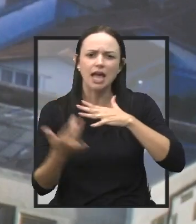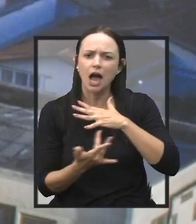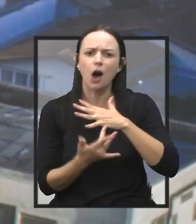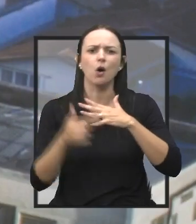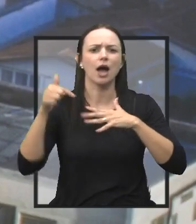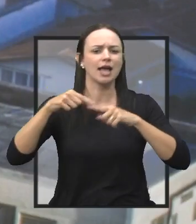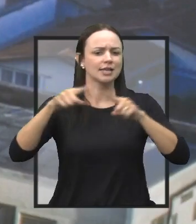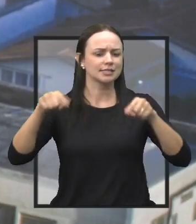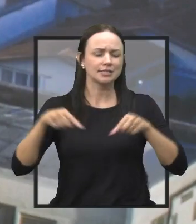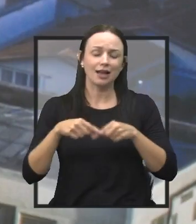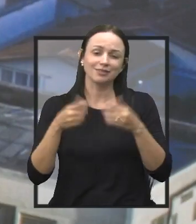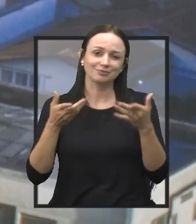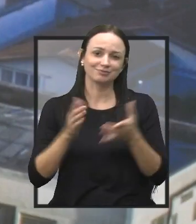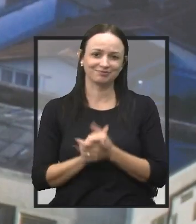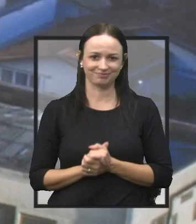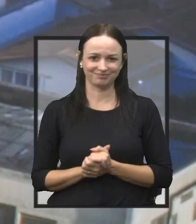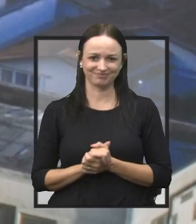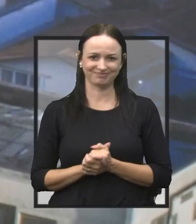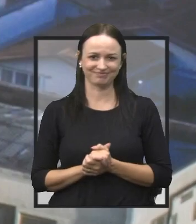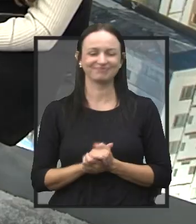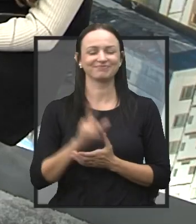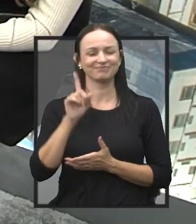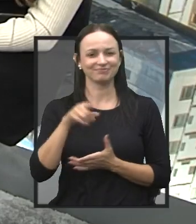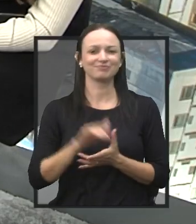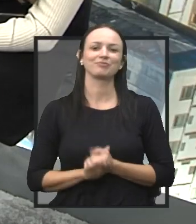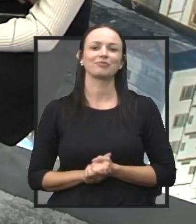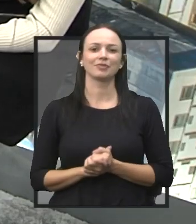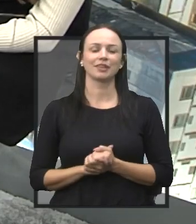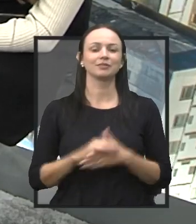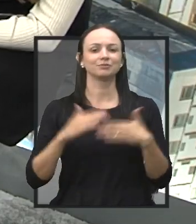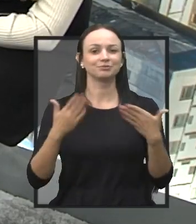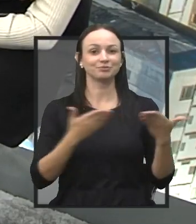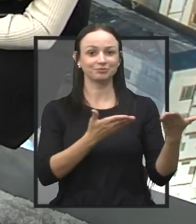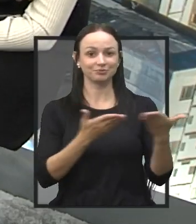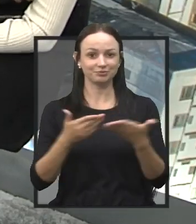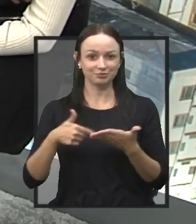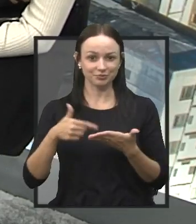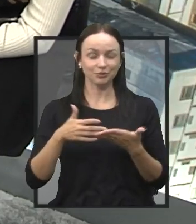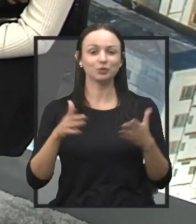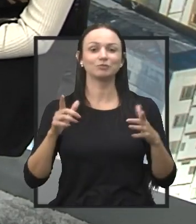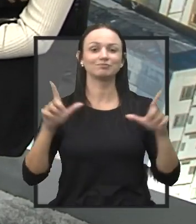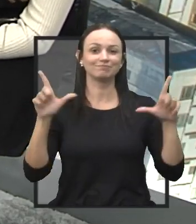no gabinete, enfim. É isso. Bom, a gente recebeu no